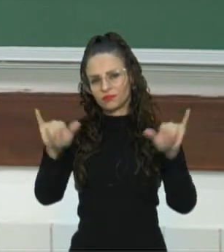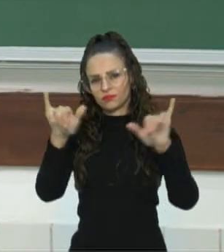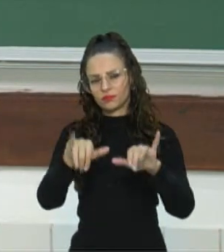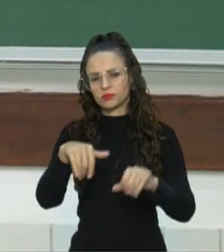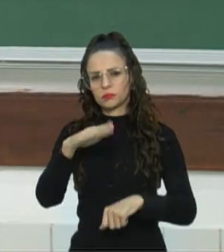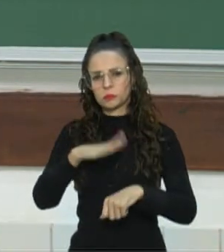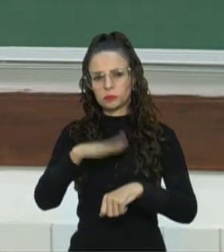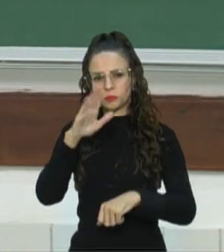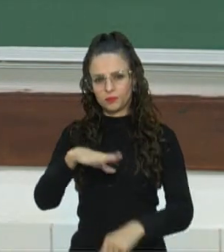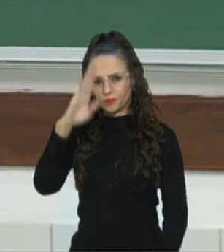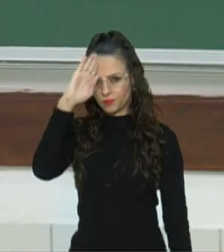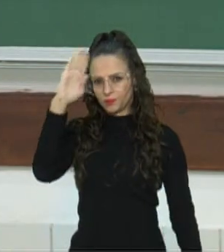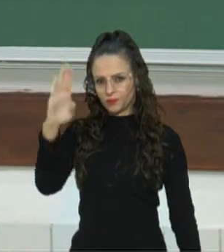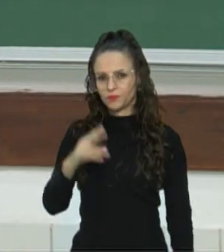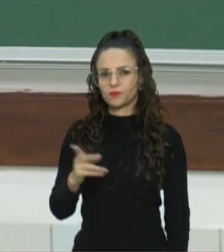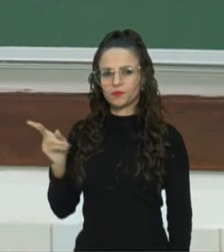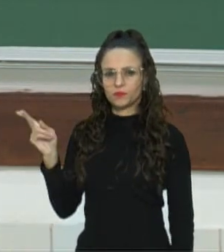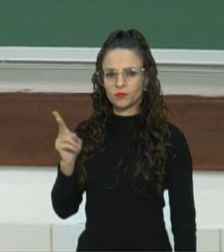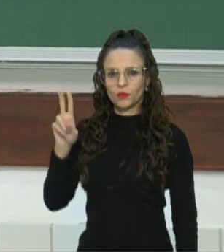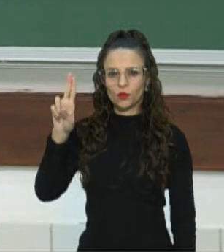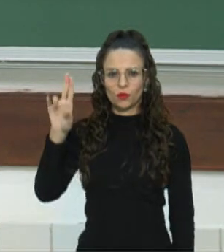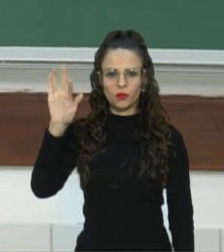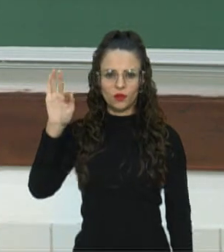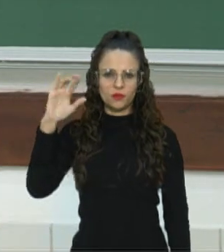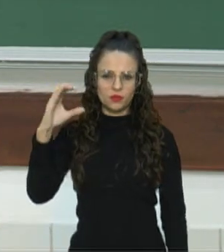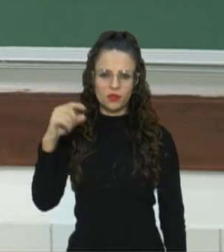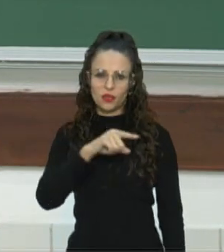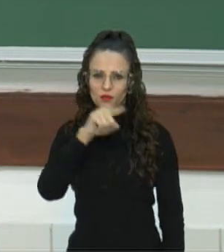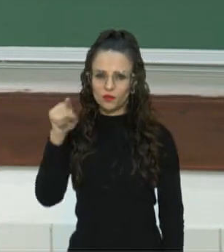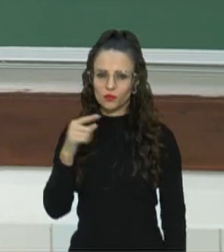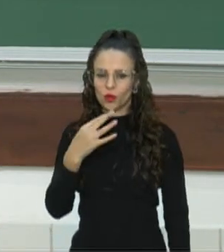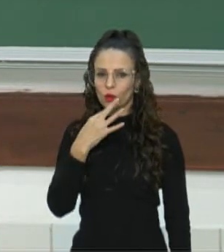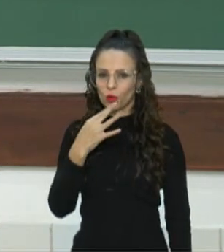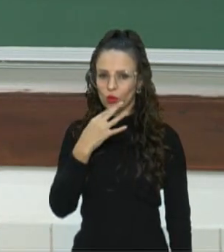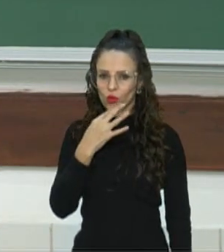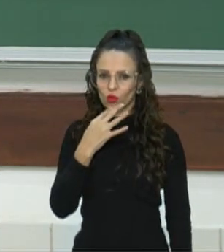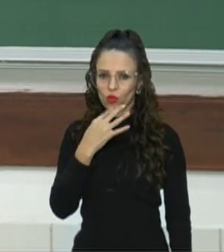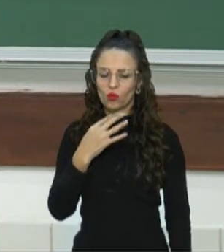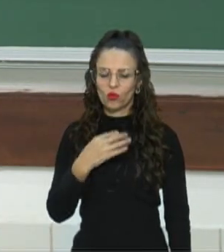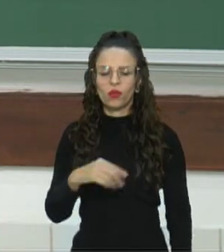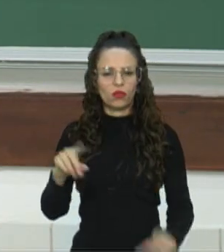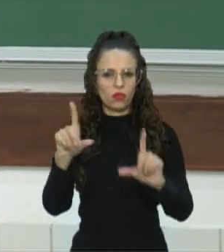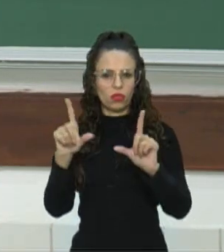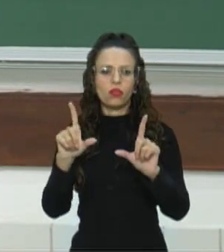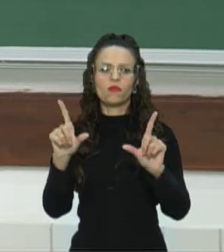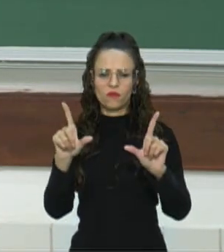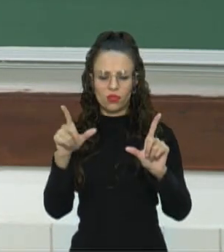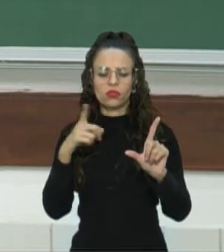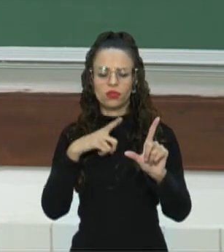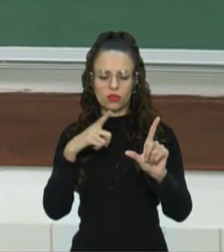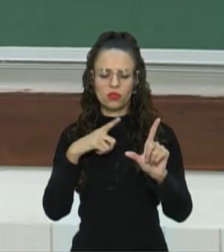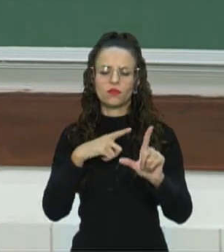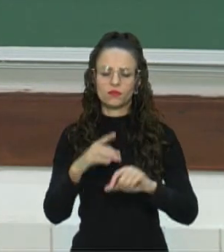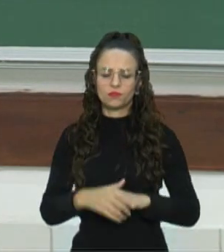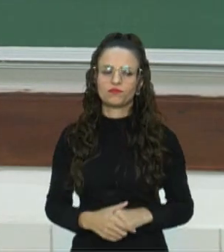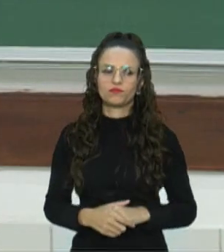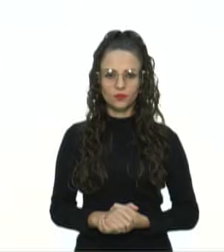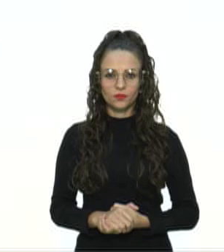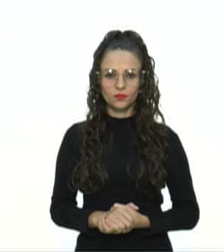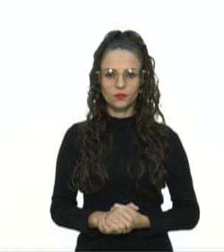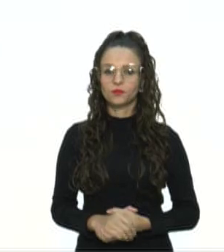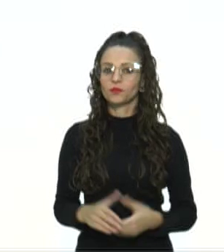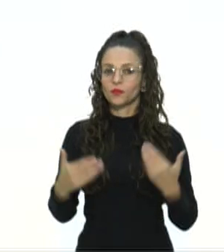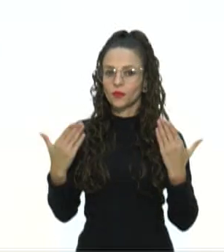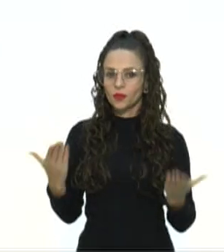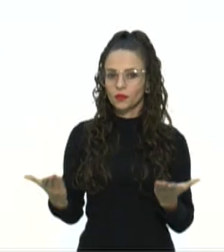na TV, principalmente o UFC, né? Que a gente conhece bastante, que passa inclusive em TV aberta essas competições, né?